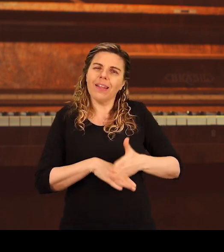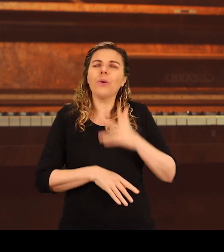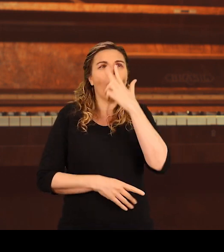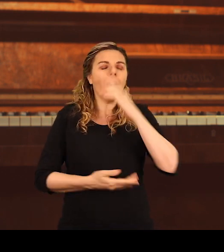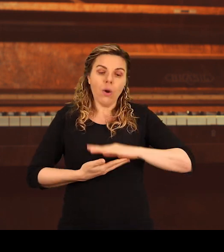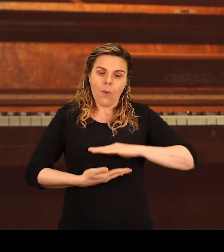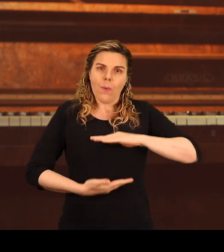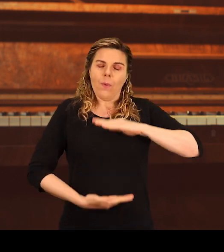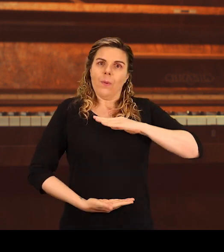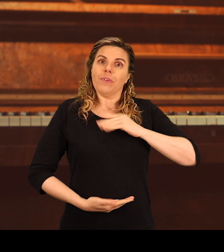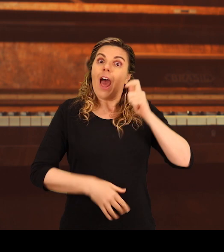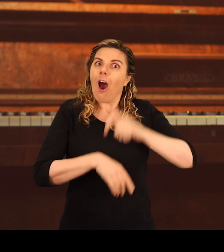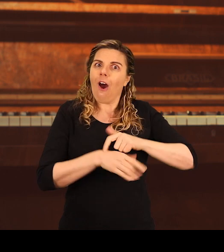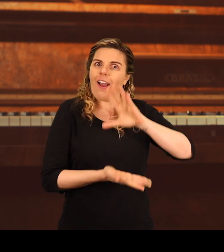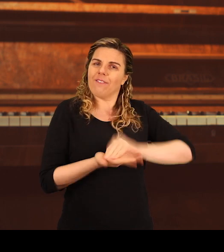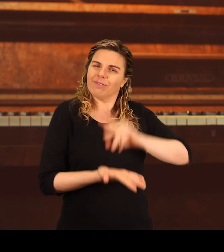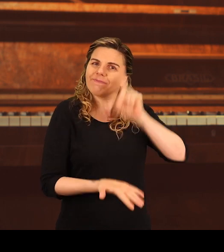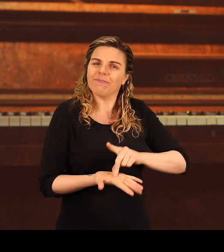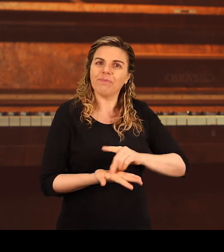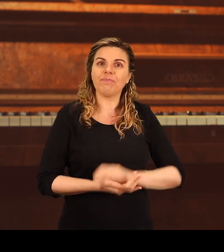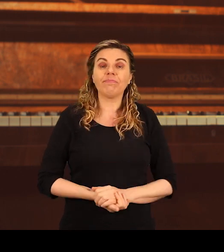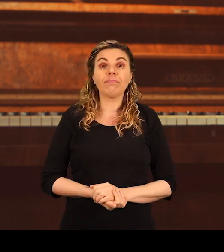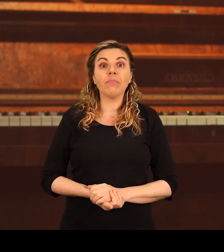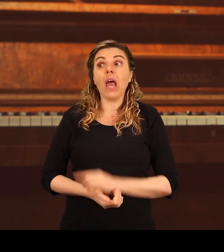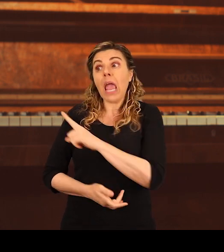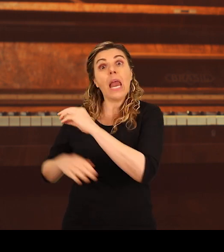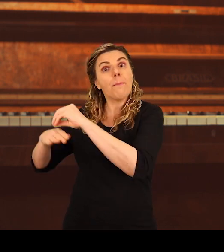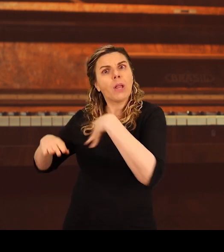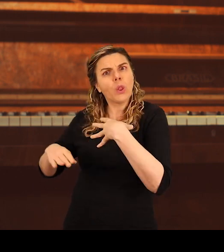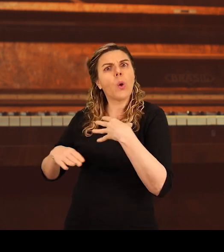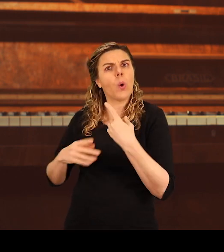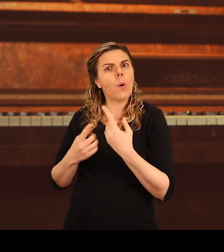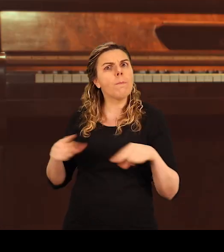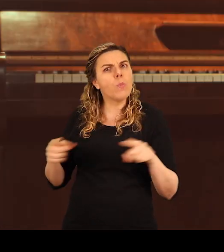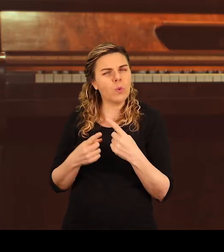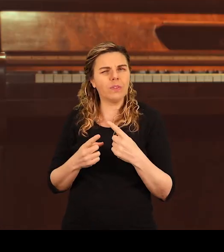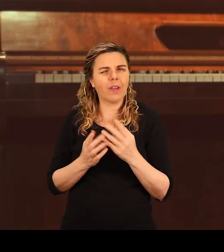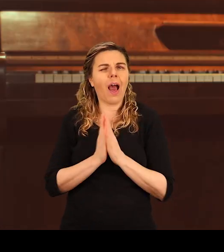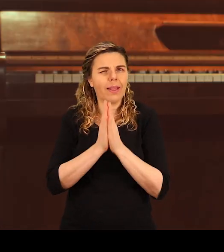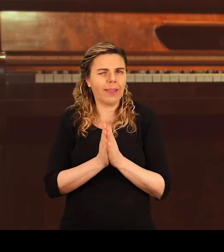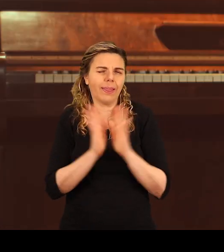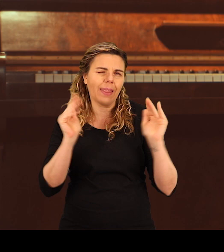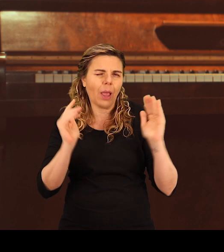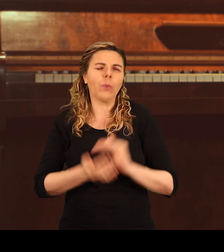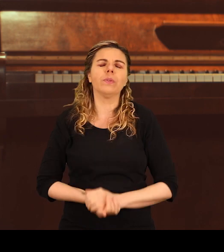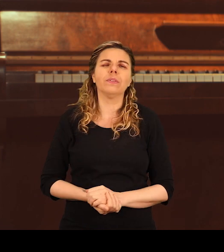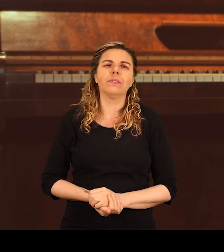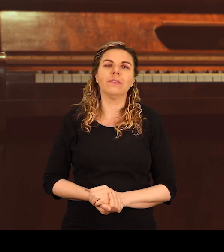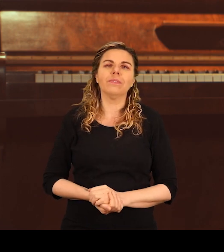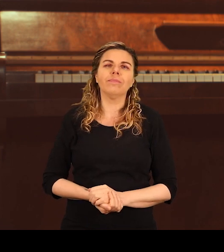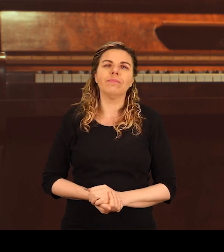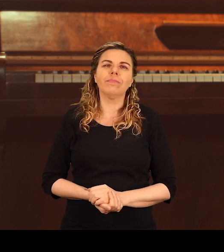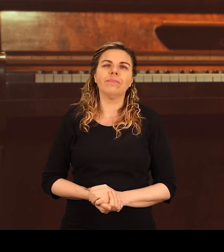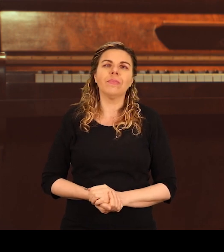ser sincero, assim. E aí, ele me mandou um bals da música Adeus, que a música acabava, já tinha acabado, mas tinha